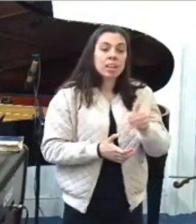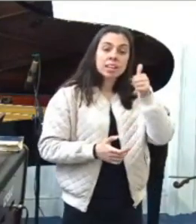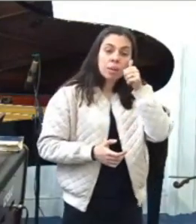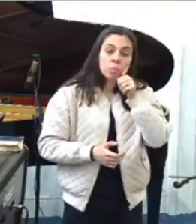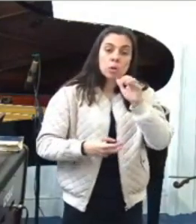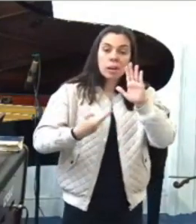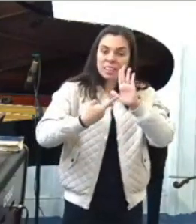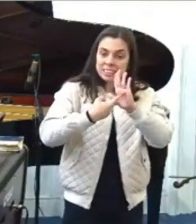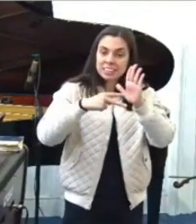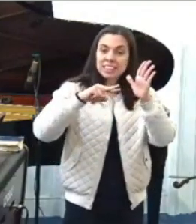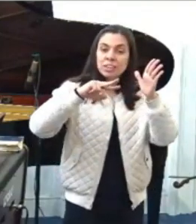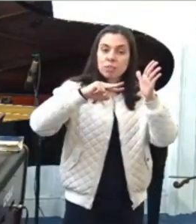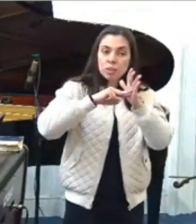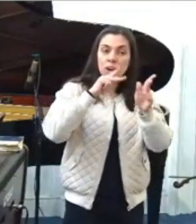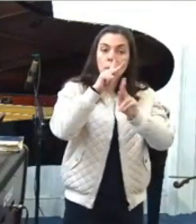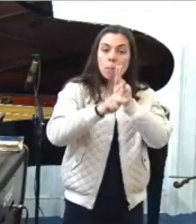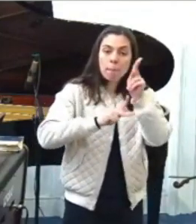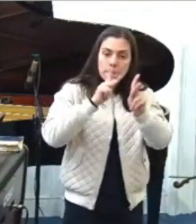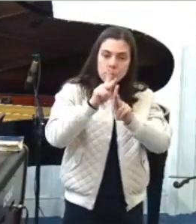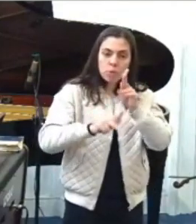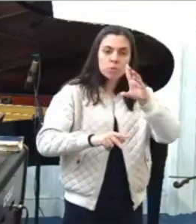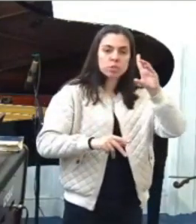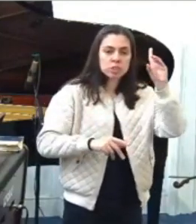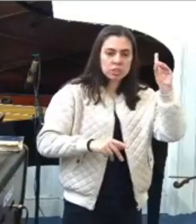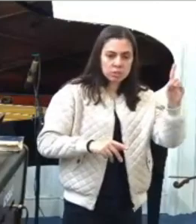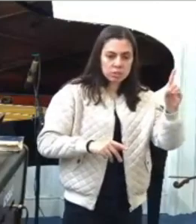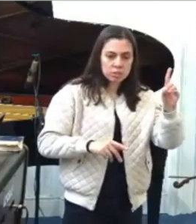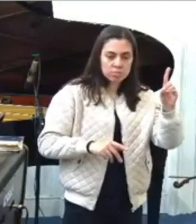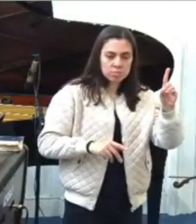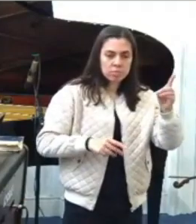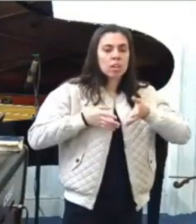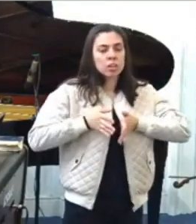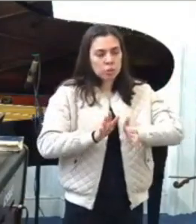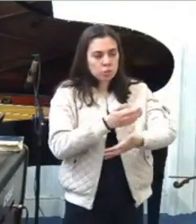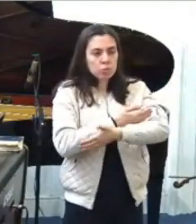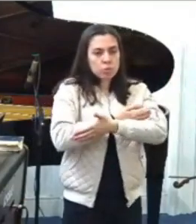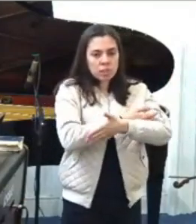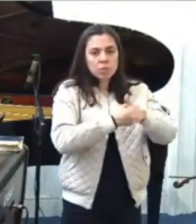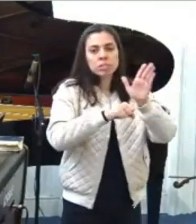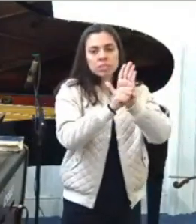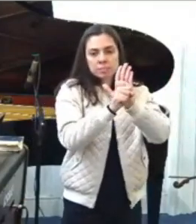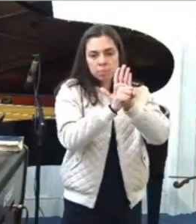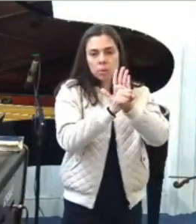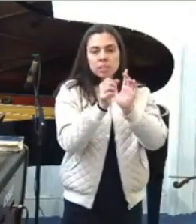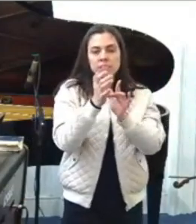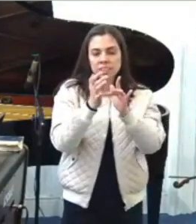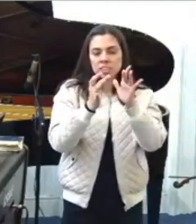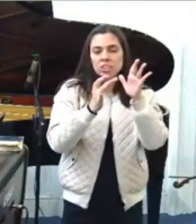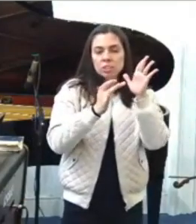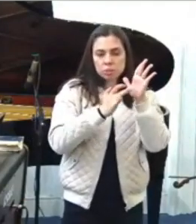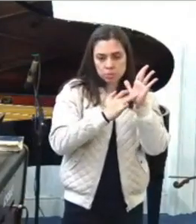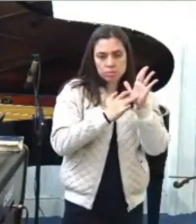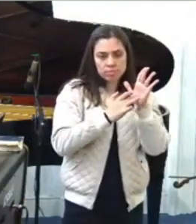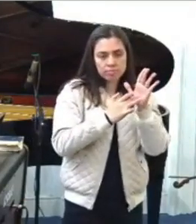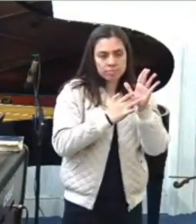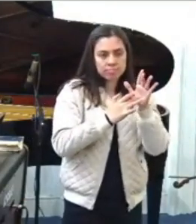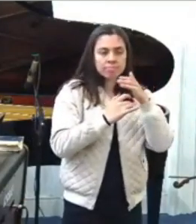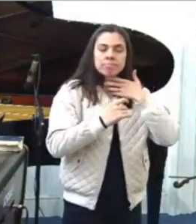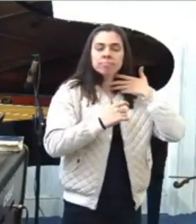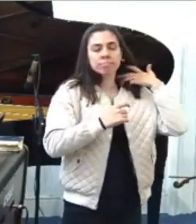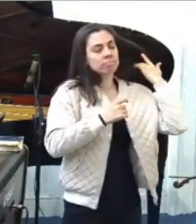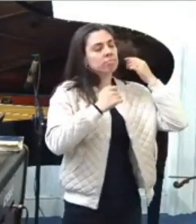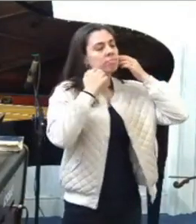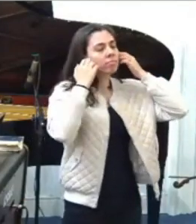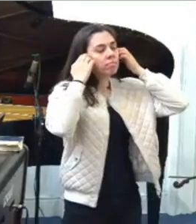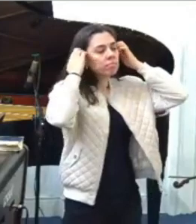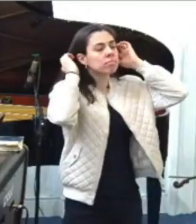Deus que carregou a promessa de que um dia um filho nasceria dentro do povo de Deus para esmagar a cabeça da serpente, como anunciado